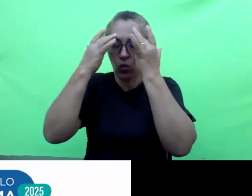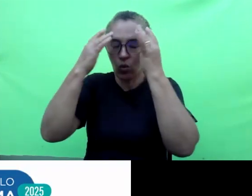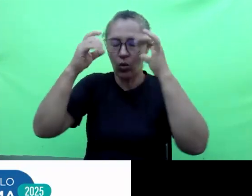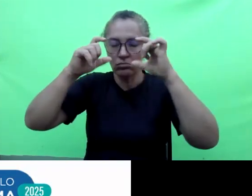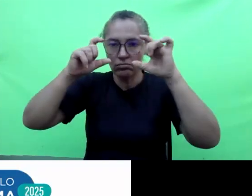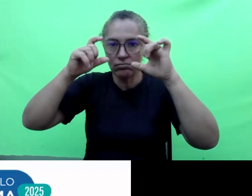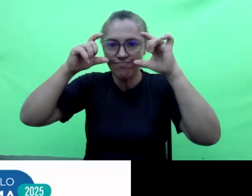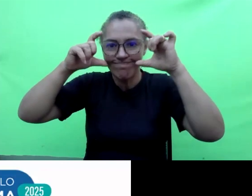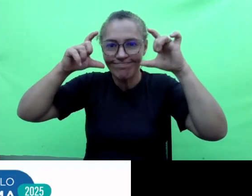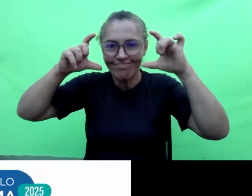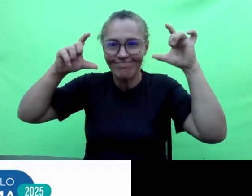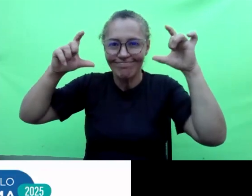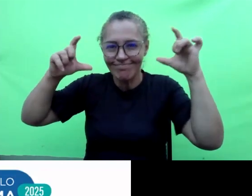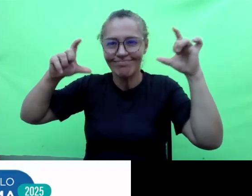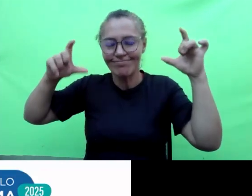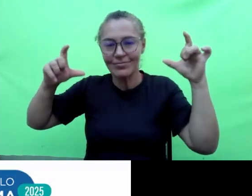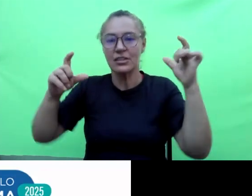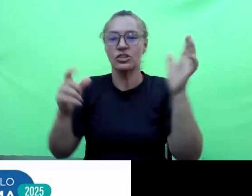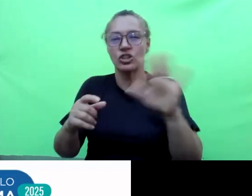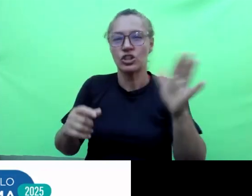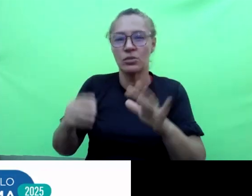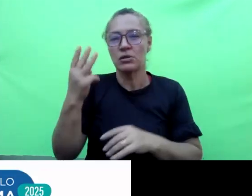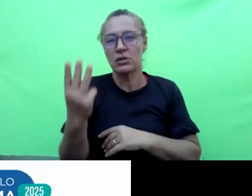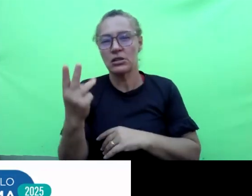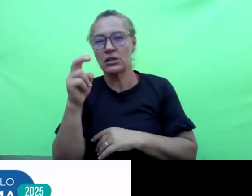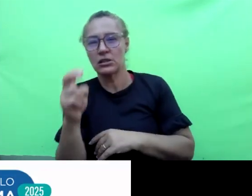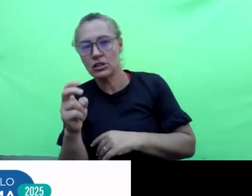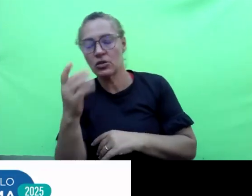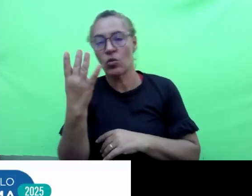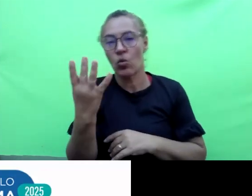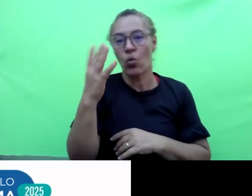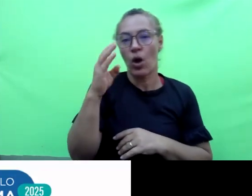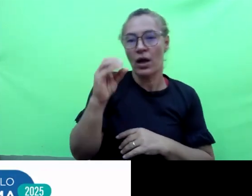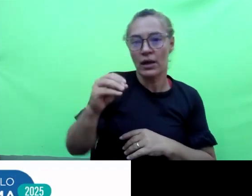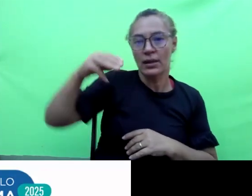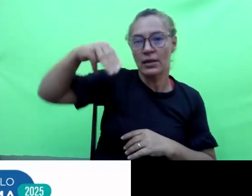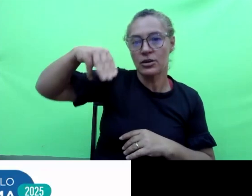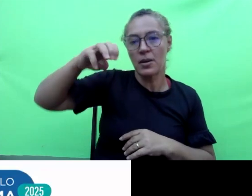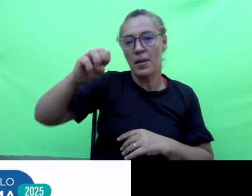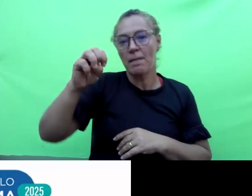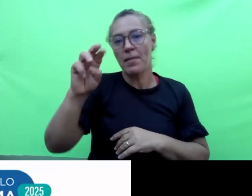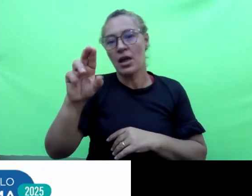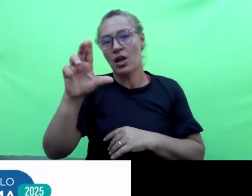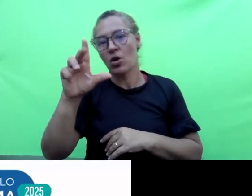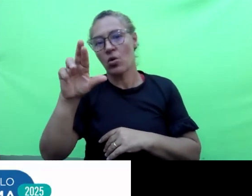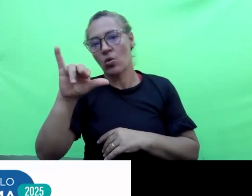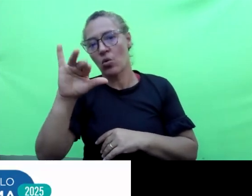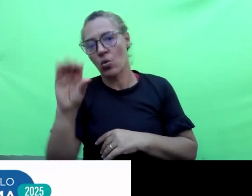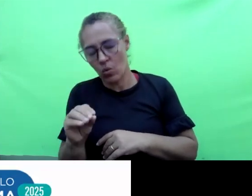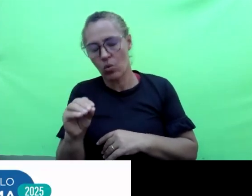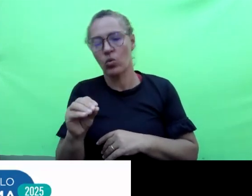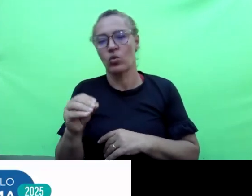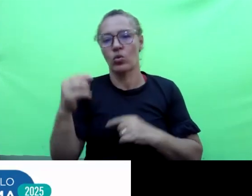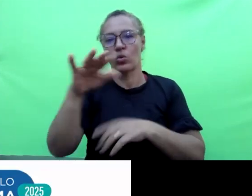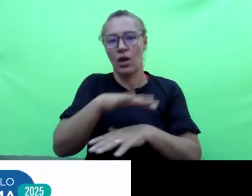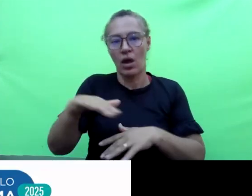estudos relatando valores chegando até 35, 40 milímetros de mercúrio com essa posição invertida na pressão do olho.